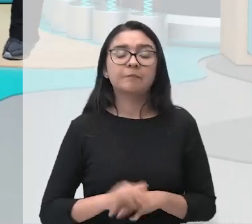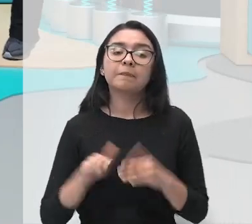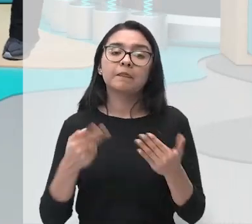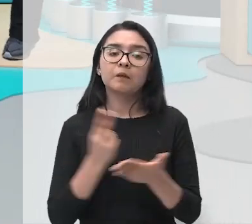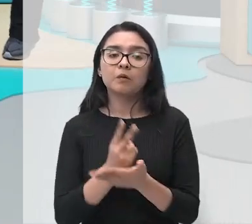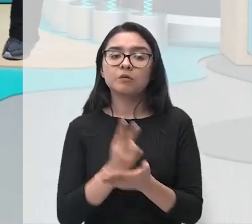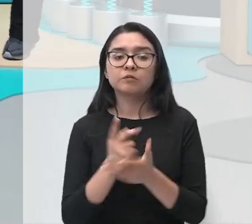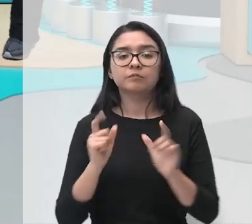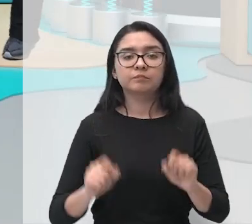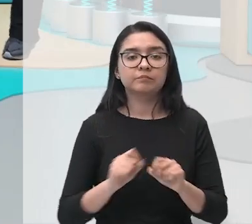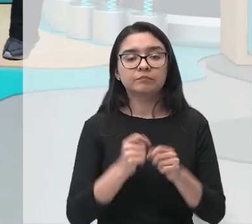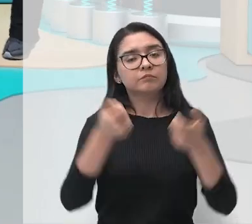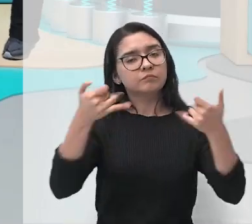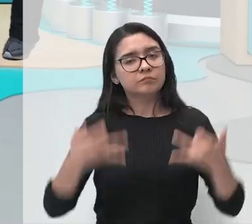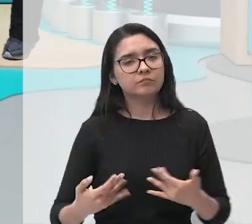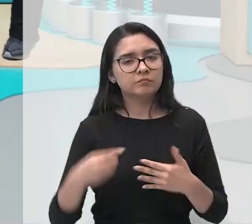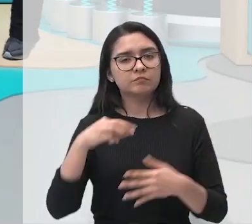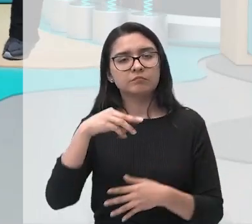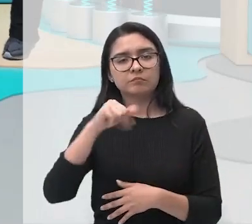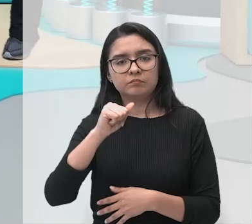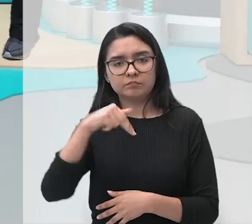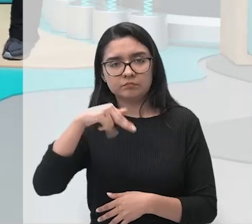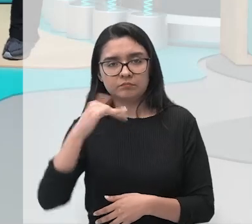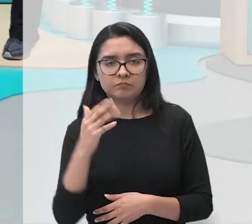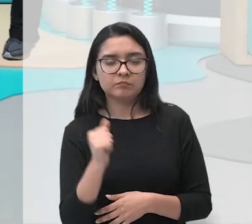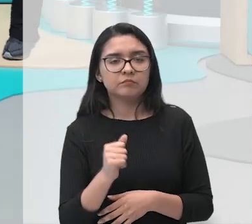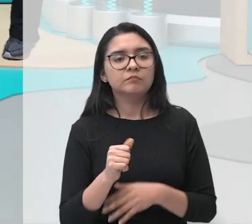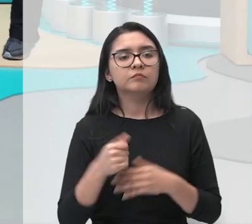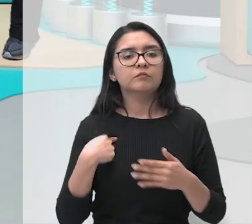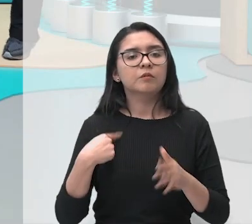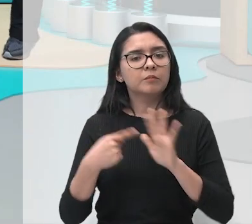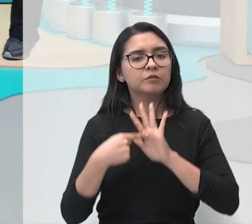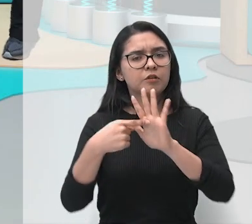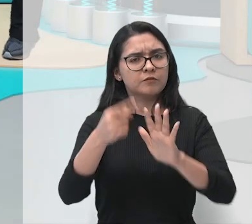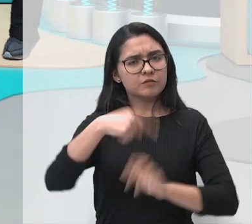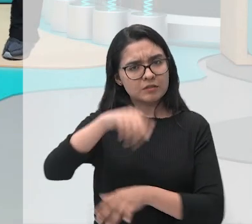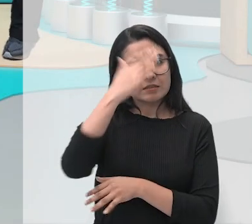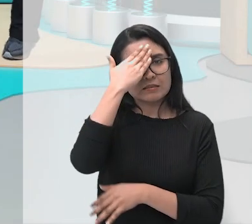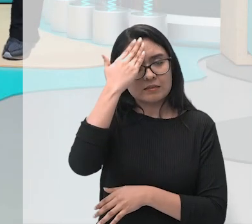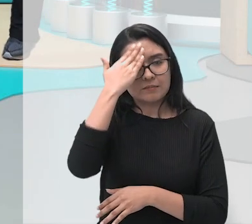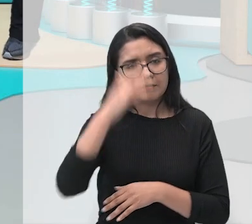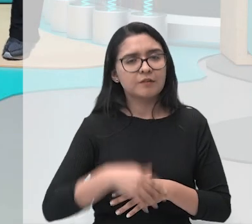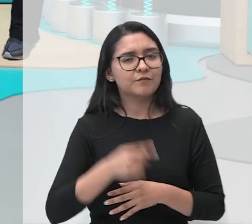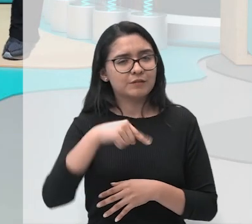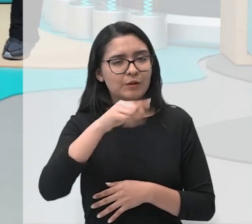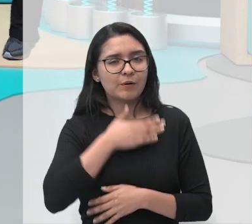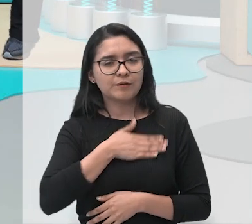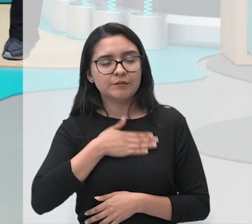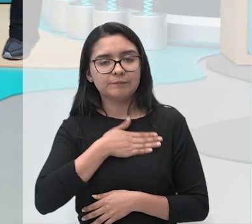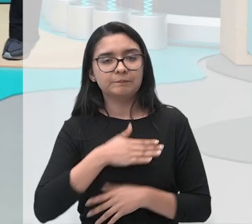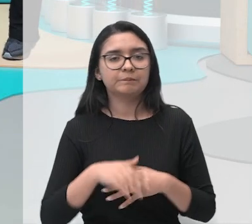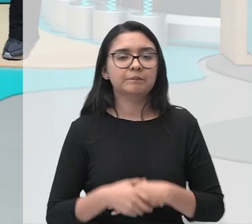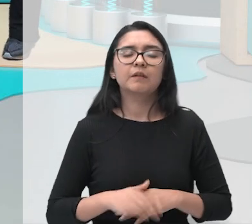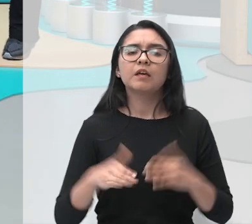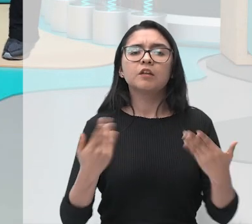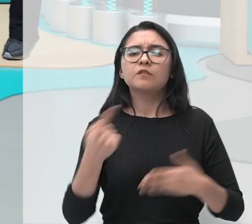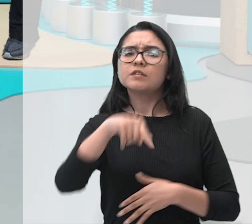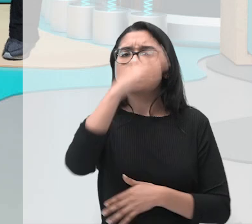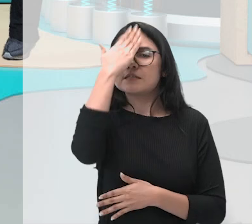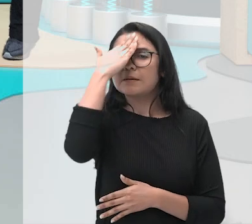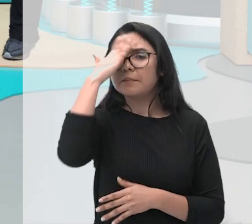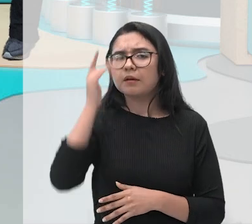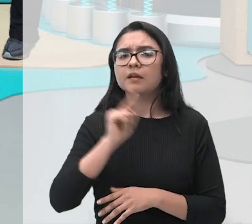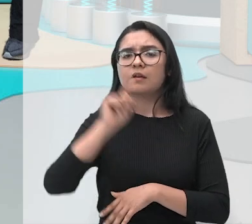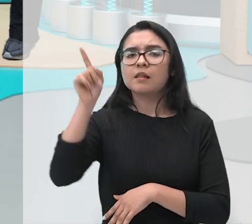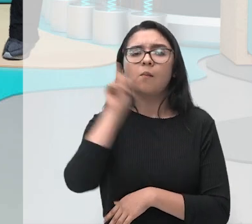falando um pouco mais sobre o manja-pega, eu trouxe um Você Sabia, que eu tenho certeza que vocês vão gostar. Você sabia que